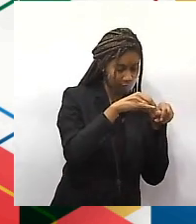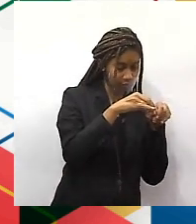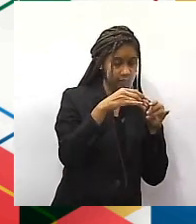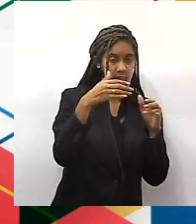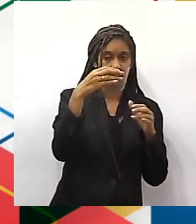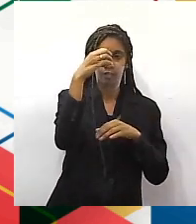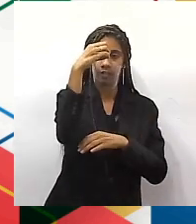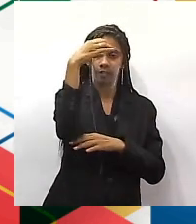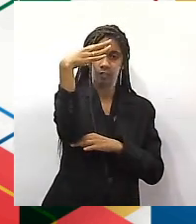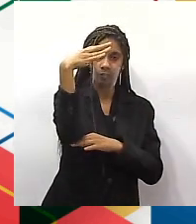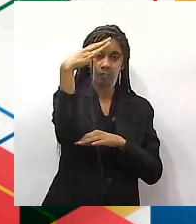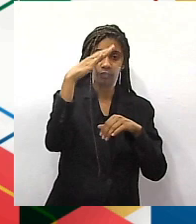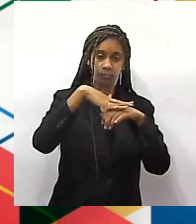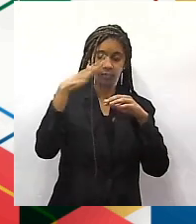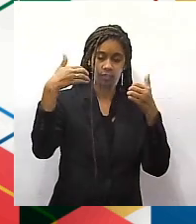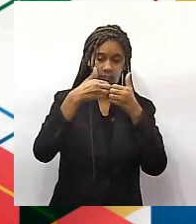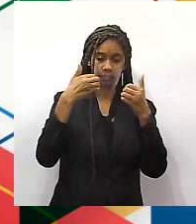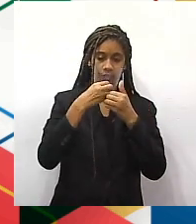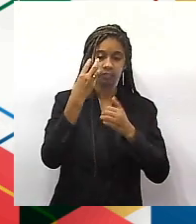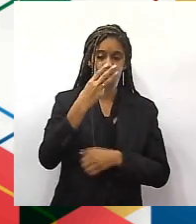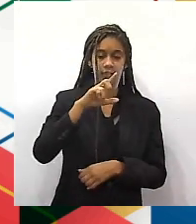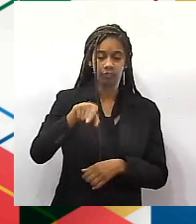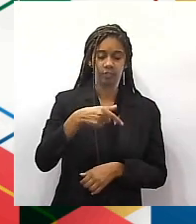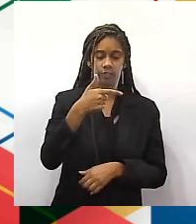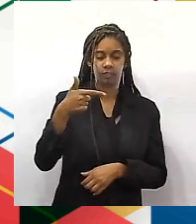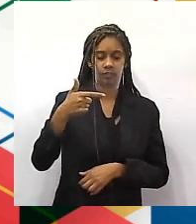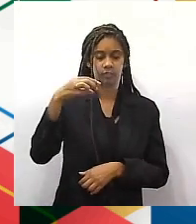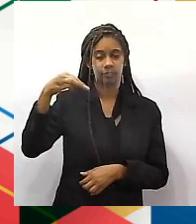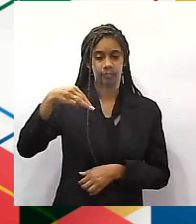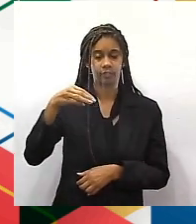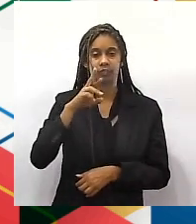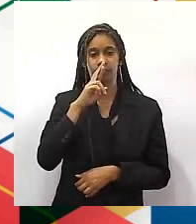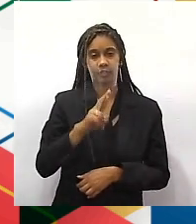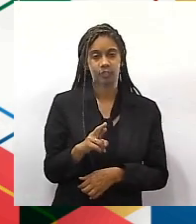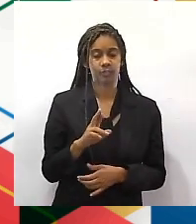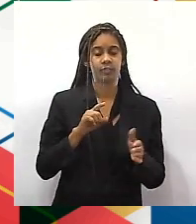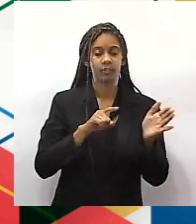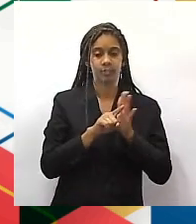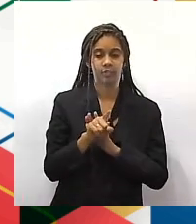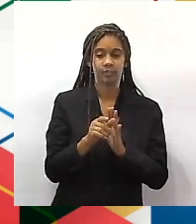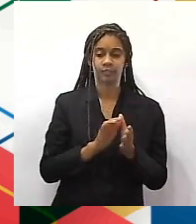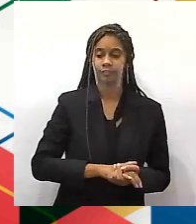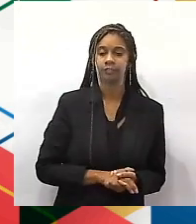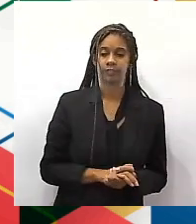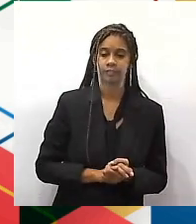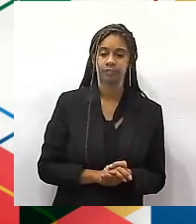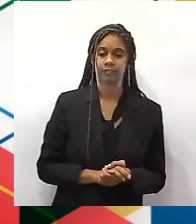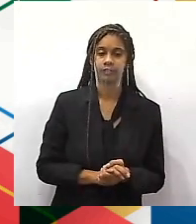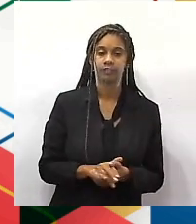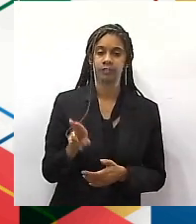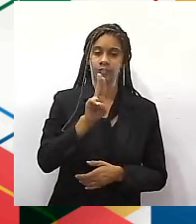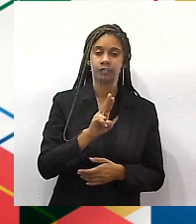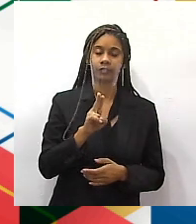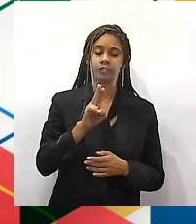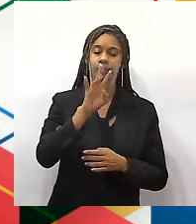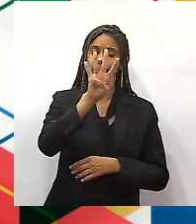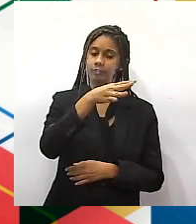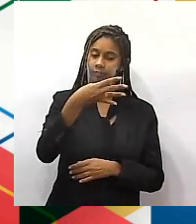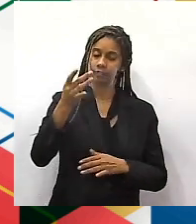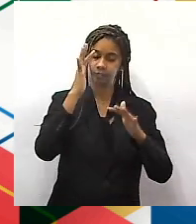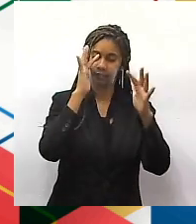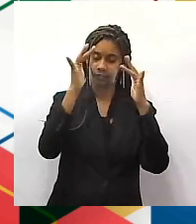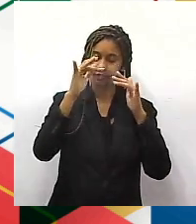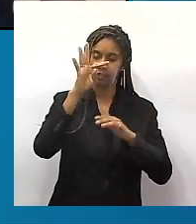de 3,2 metros. Está respondida aí a questão com uma aplicação do Teorema de Tales